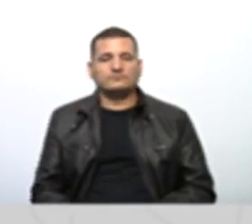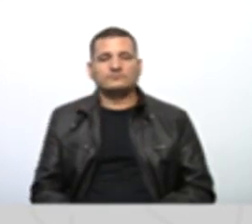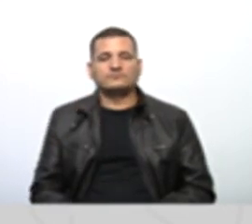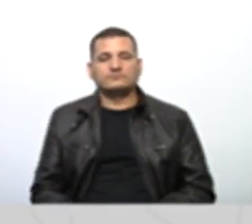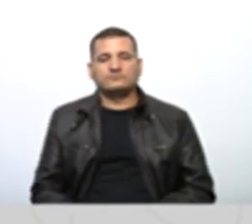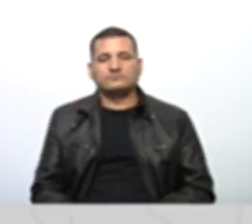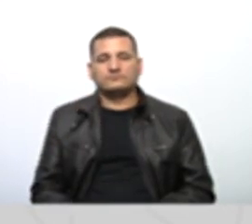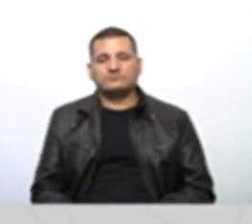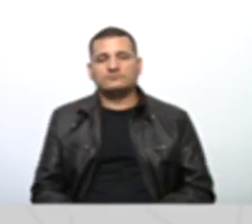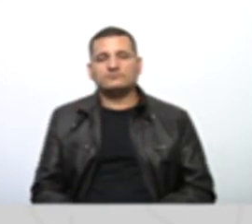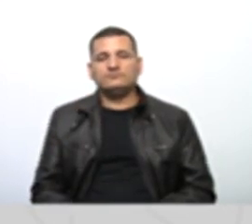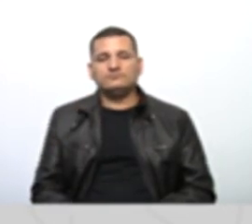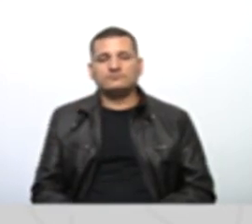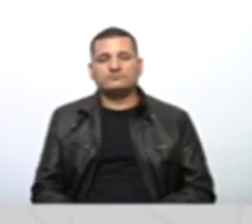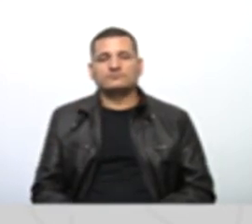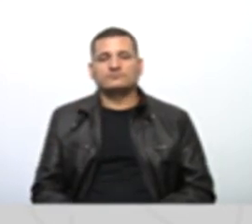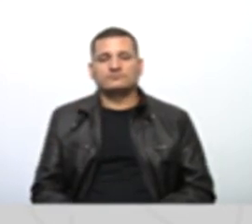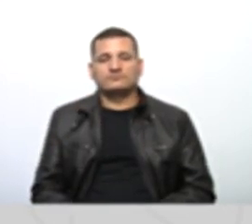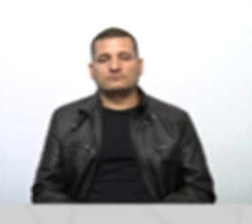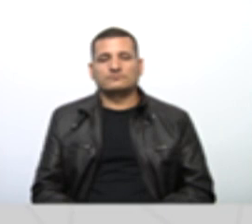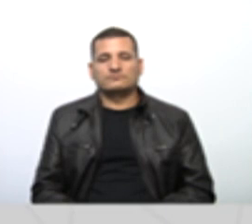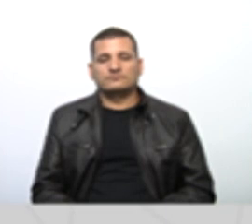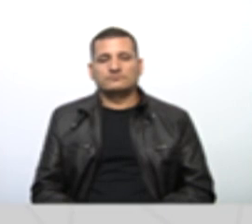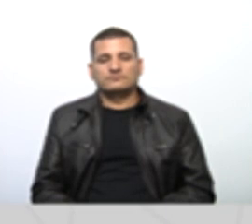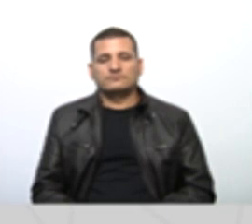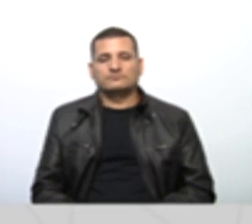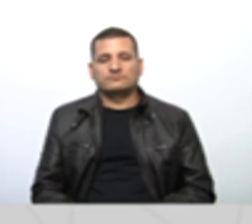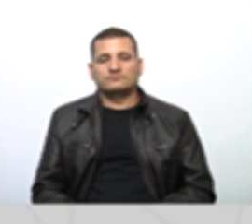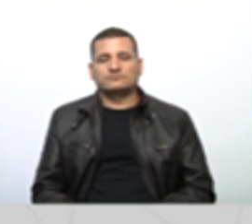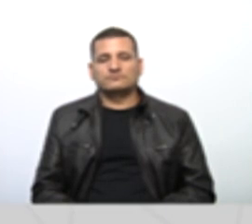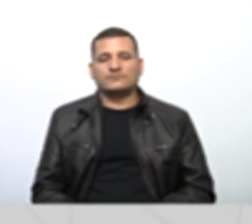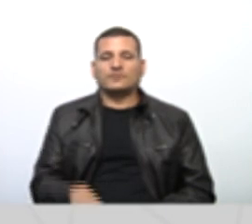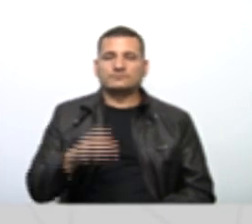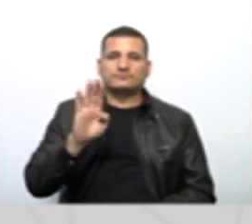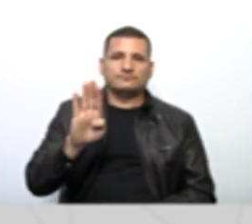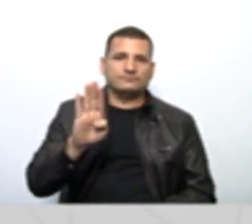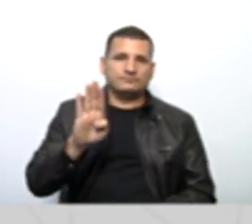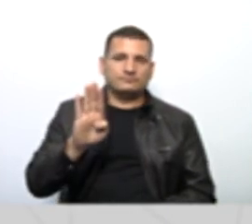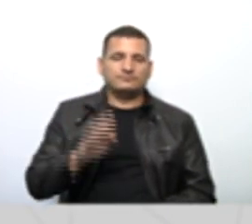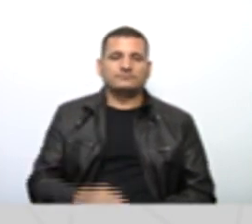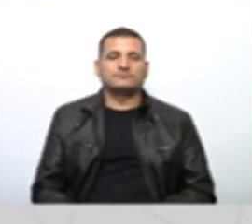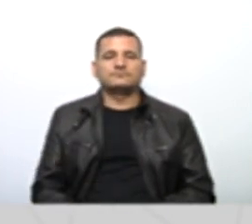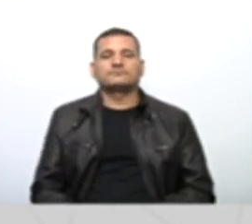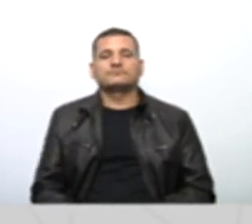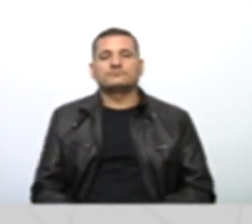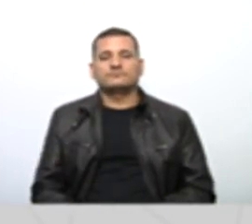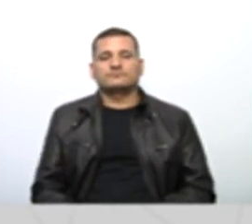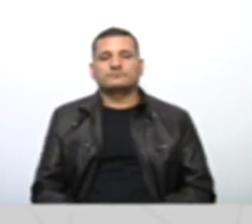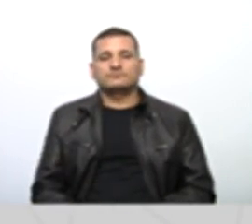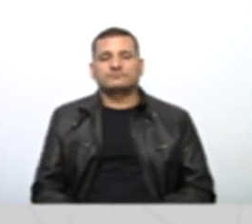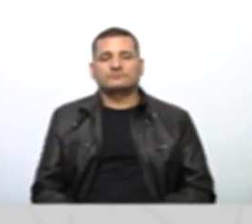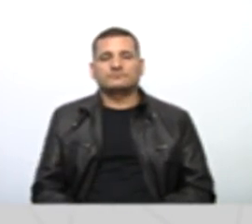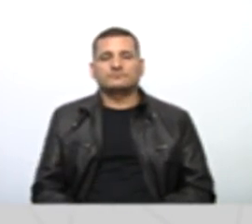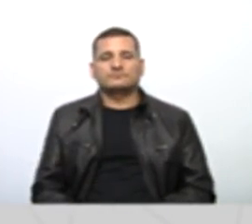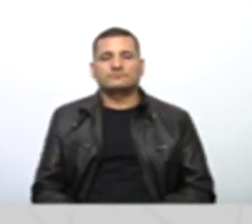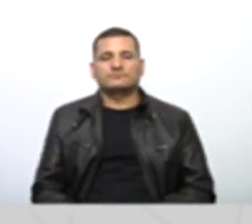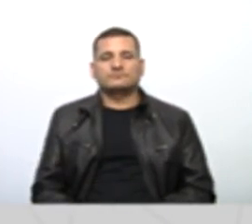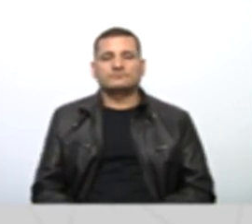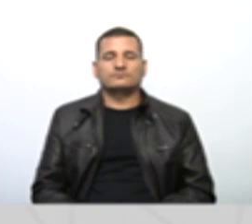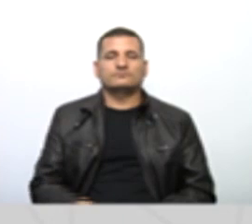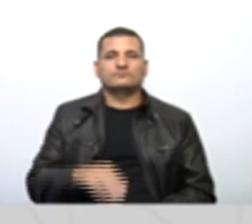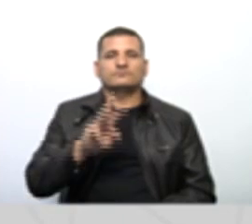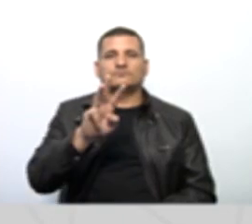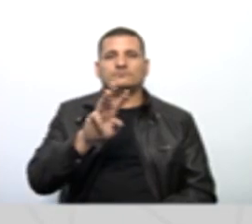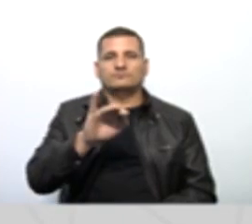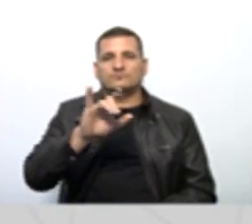azul verde e branco laranja bola é de bola isso aí tem o william que